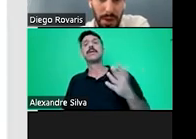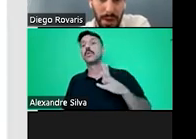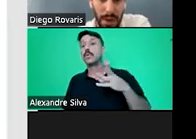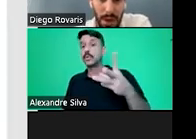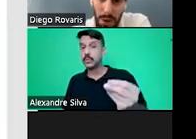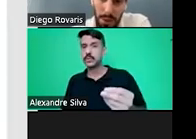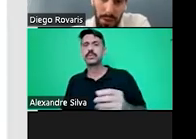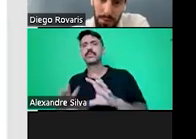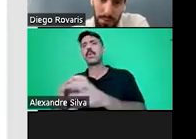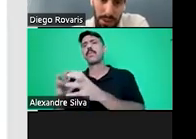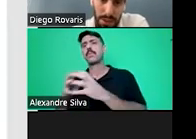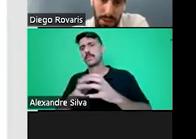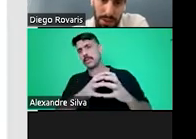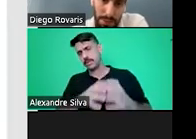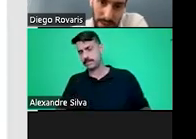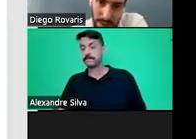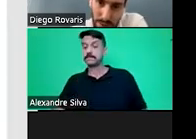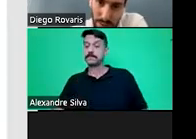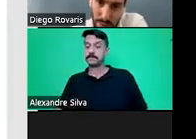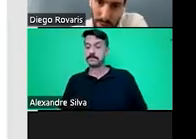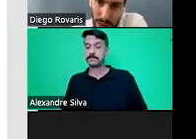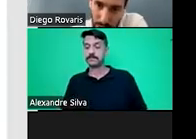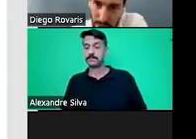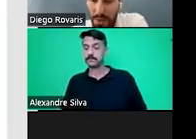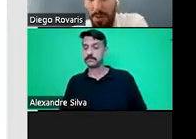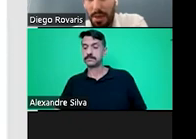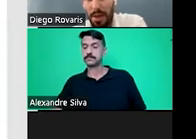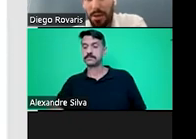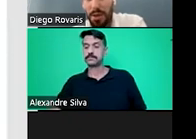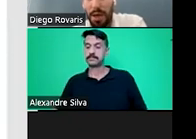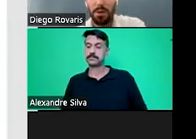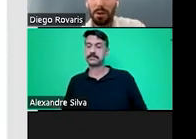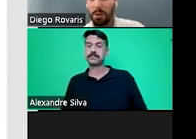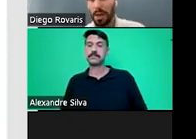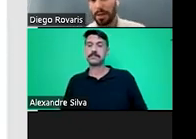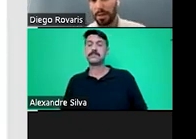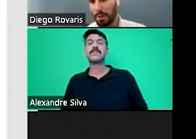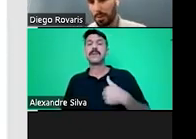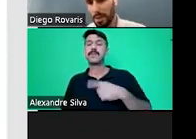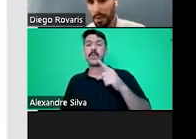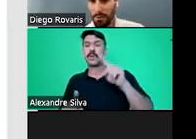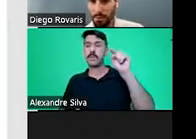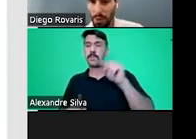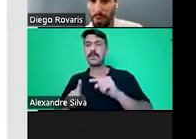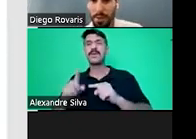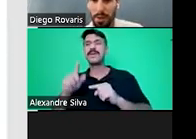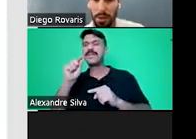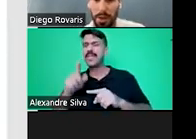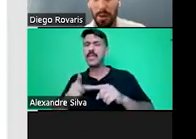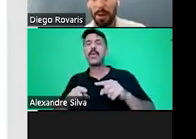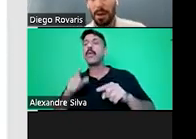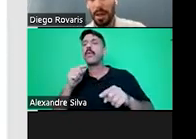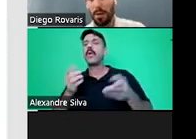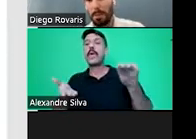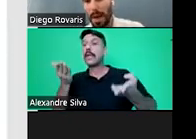comunidades. Bom, então, países com altas disparidades sociais, como o Brasil, apresentam um contexto